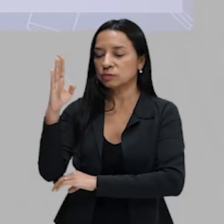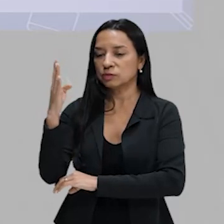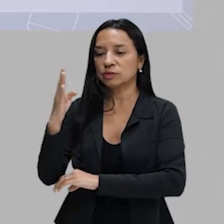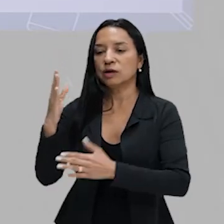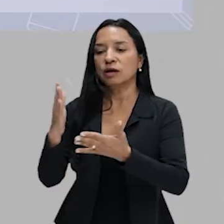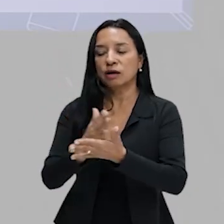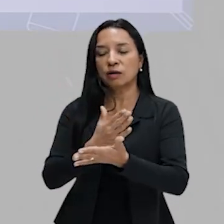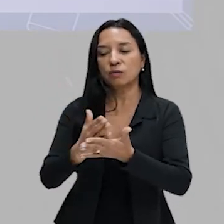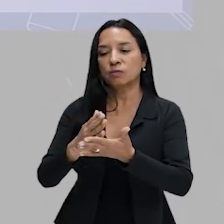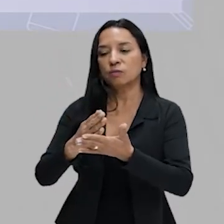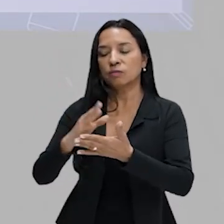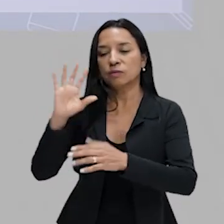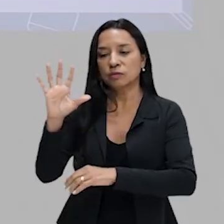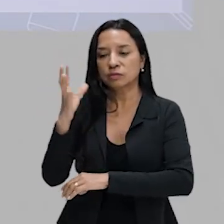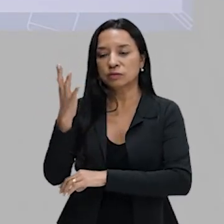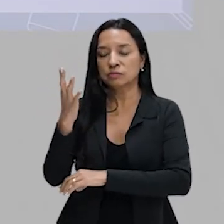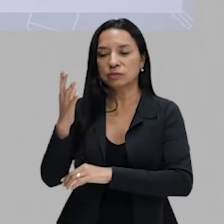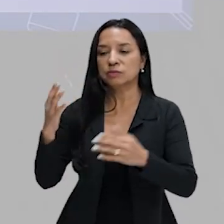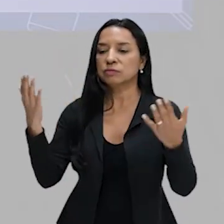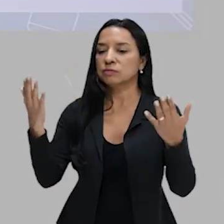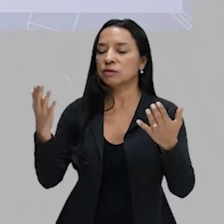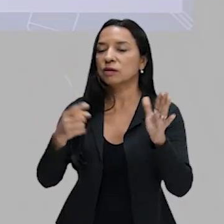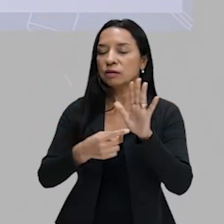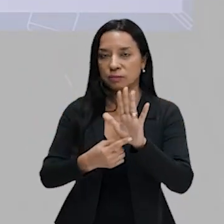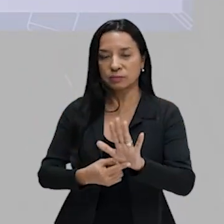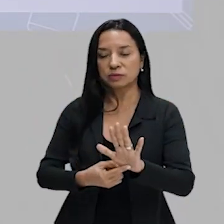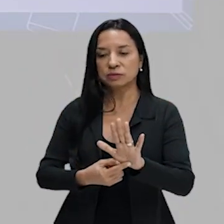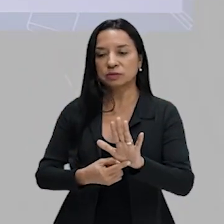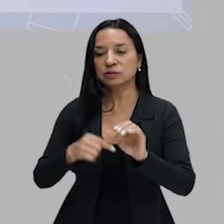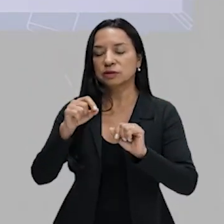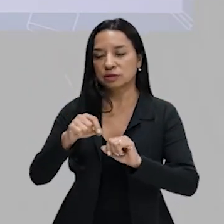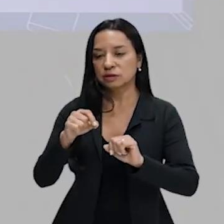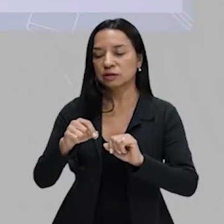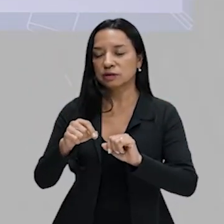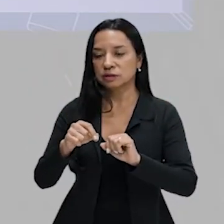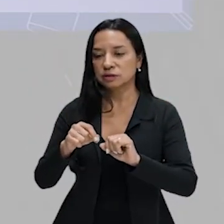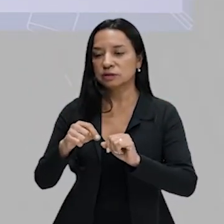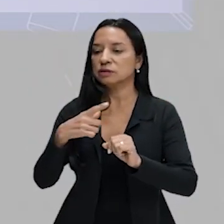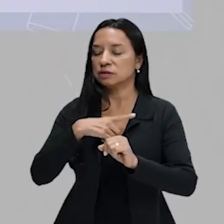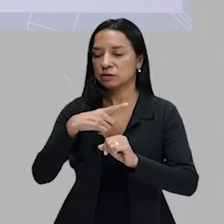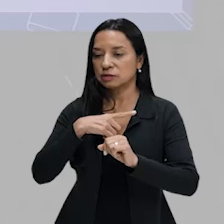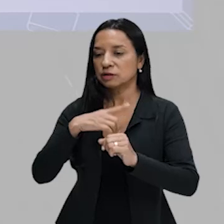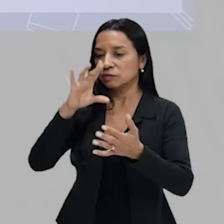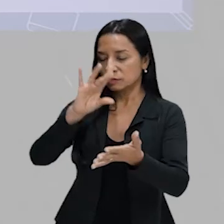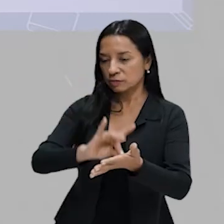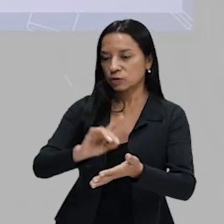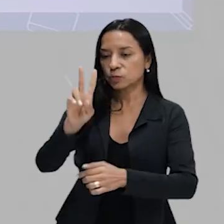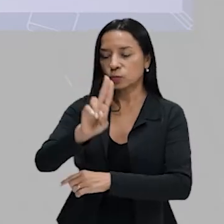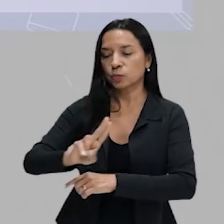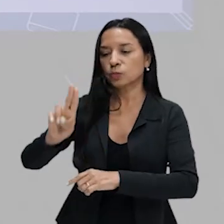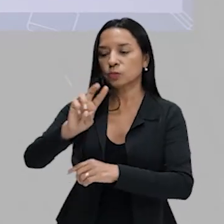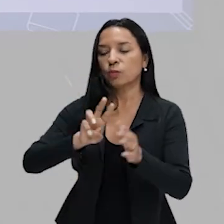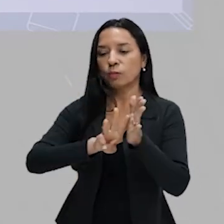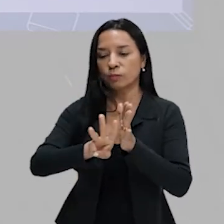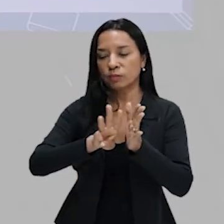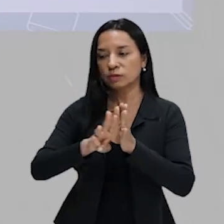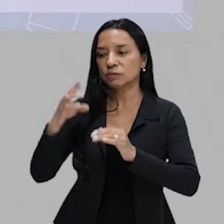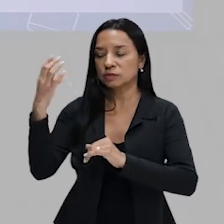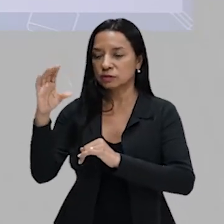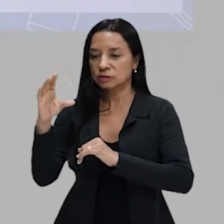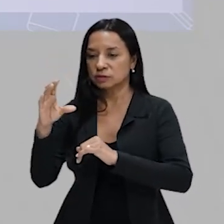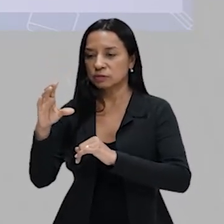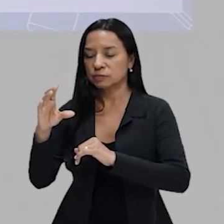situação, a gente vai apresentar aqui uma situação que ocorreu na realidade e onde se utilizou o método científico para poder resolver